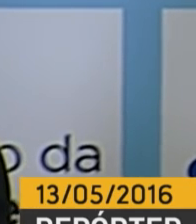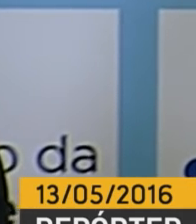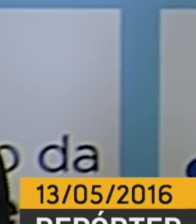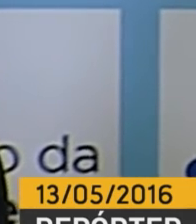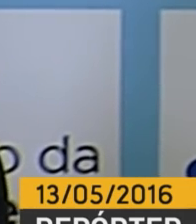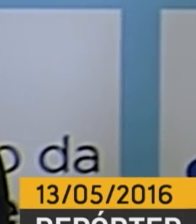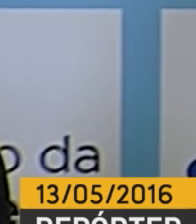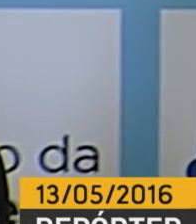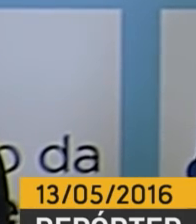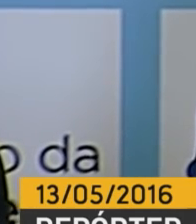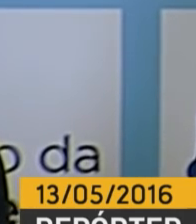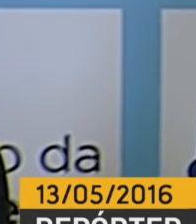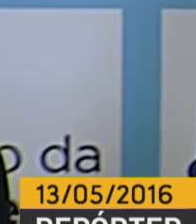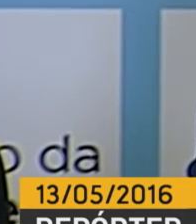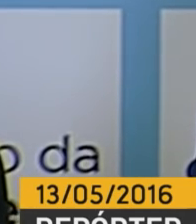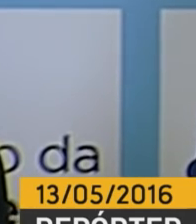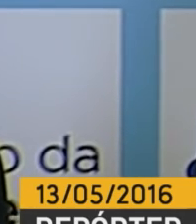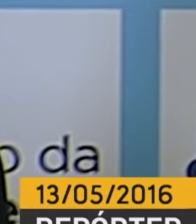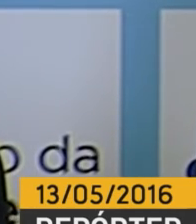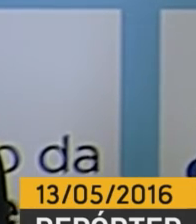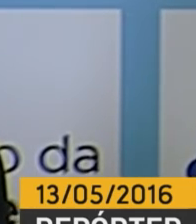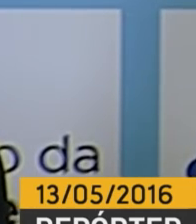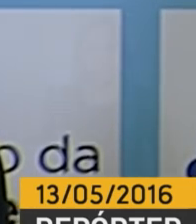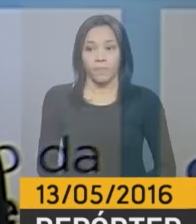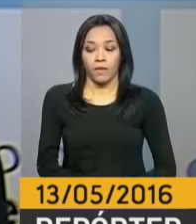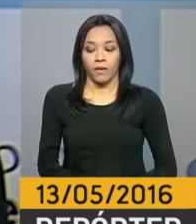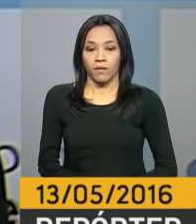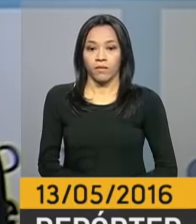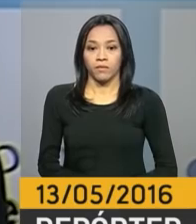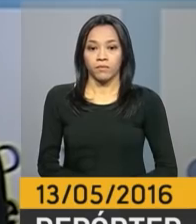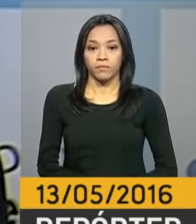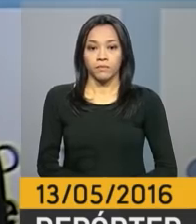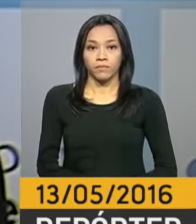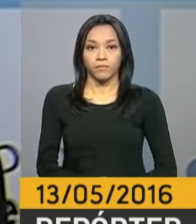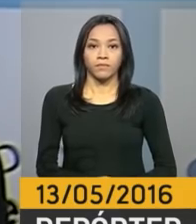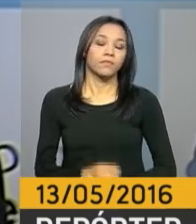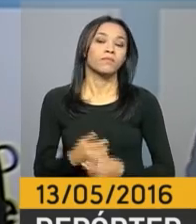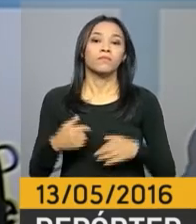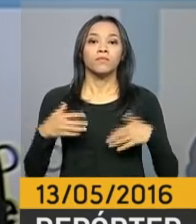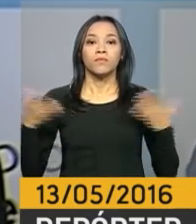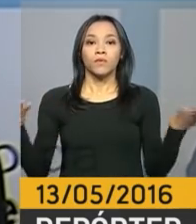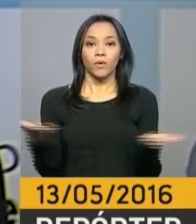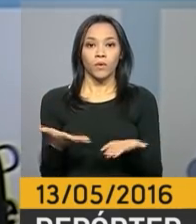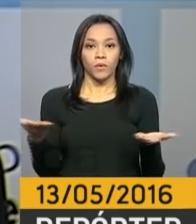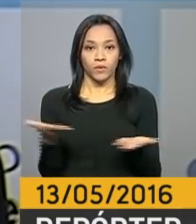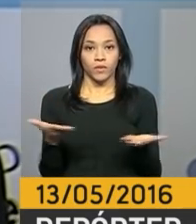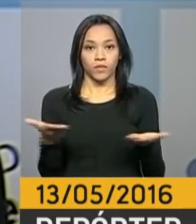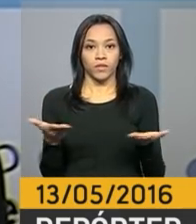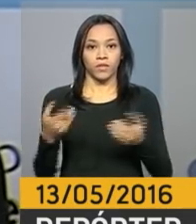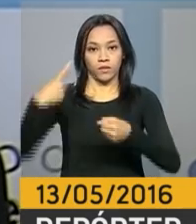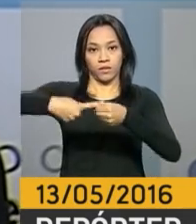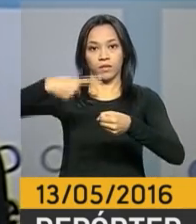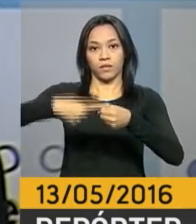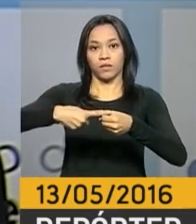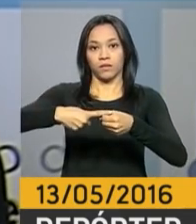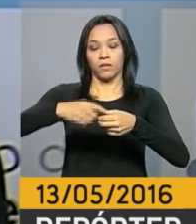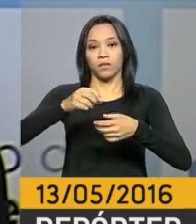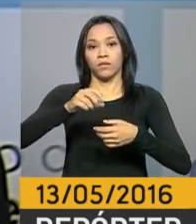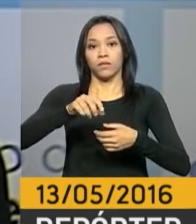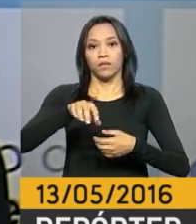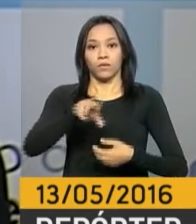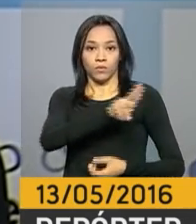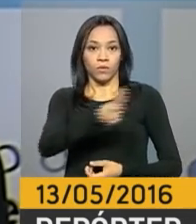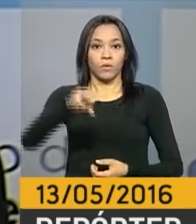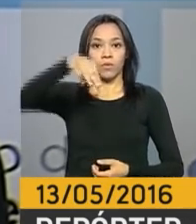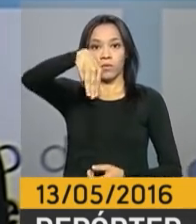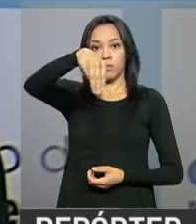importante na área da gestão pública lá muito inovadora ainda hoje é um dos sistemas mais